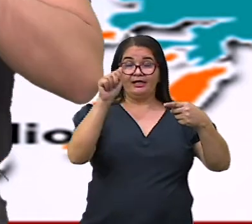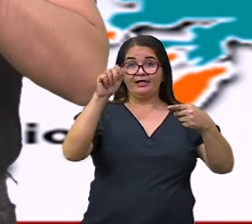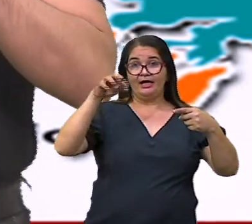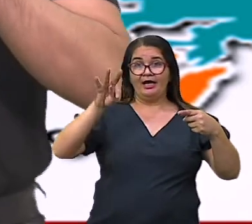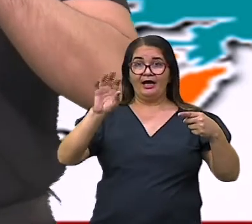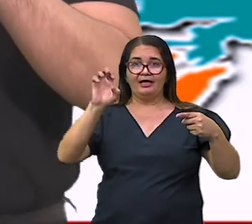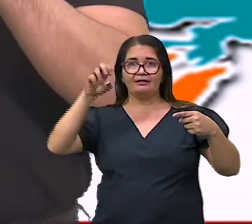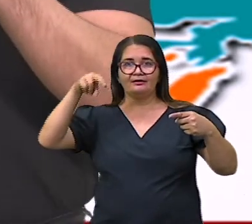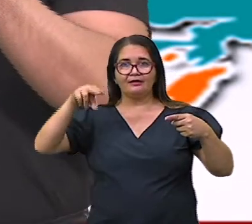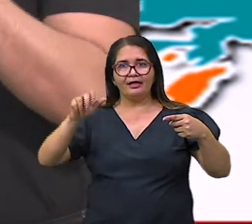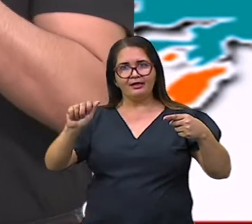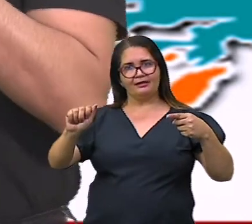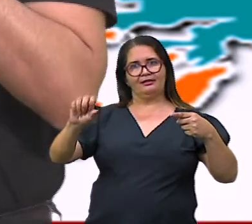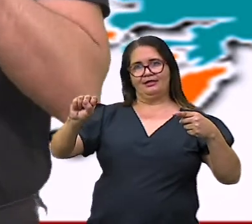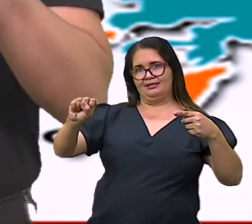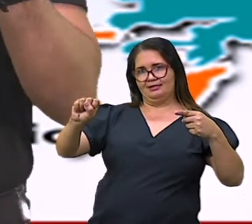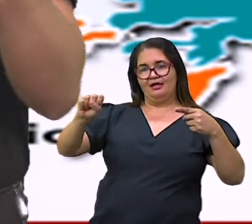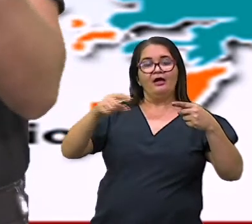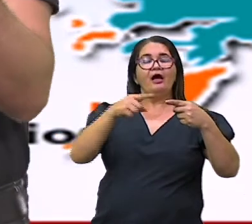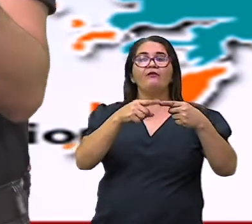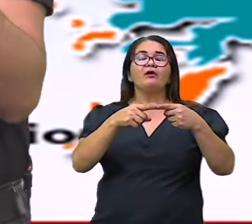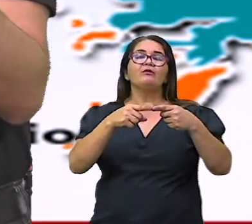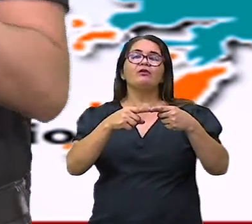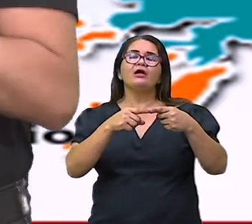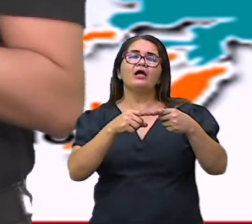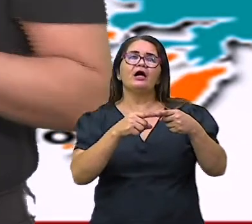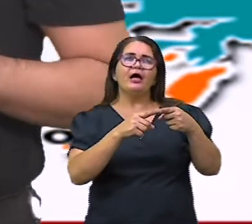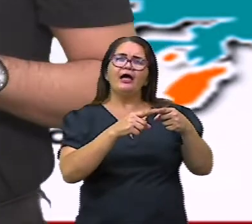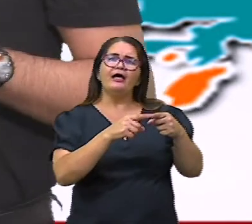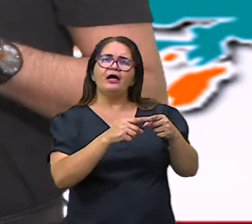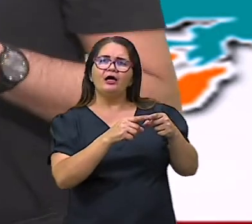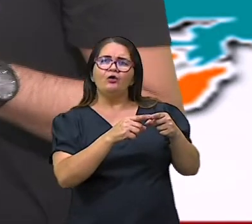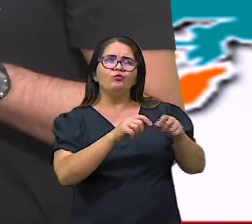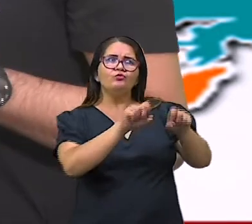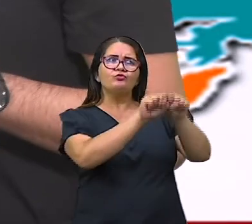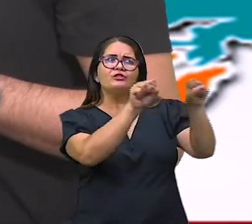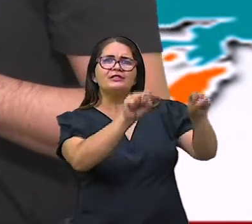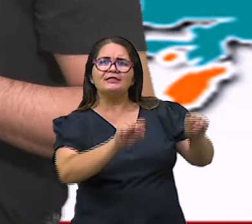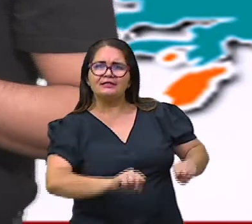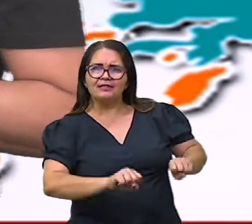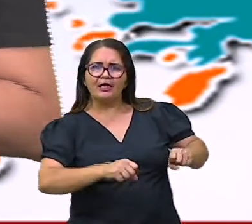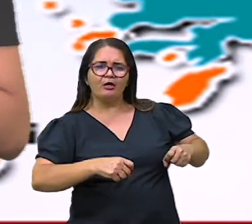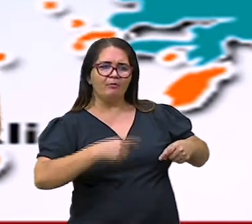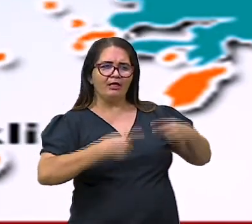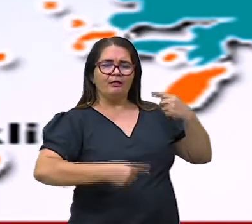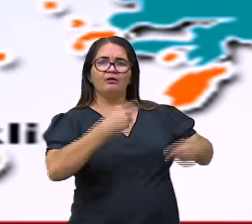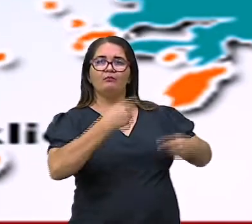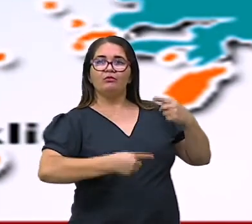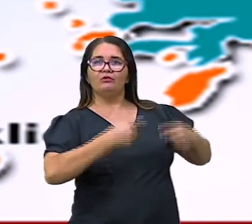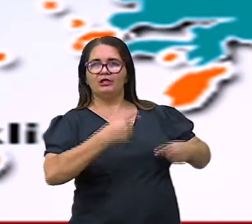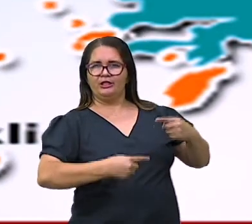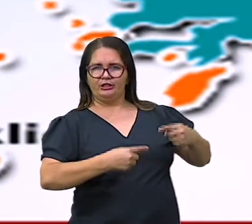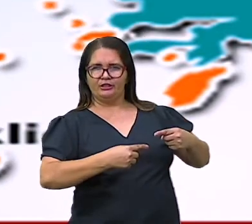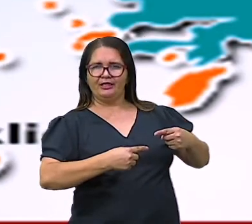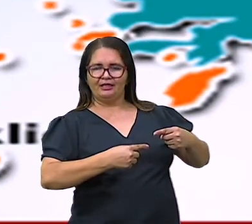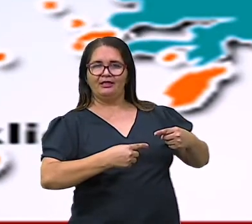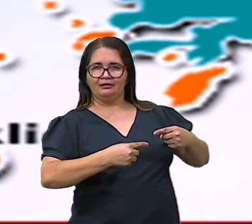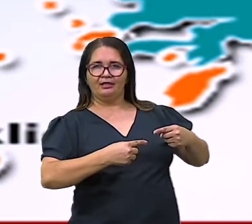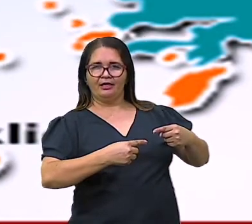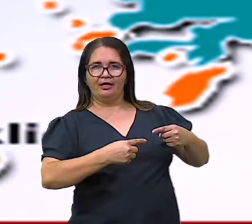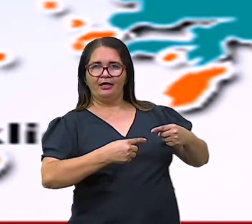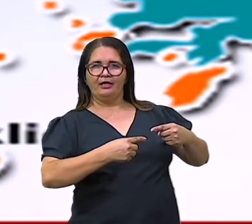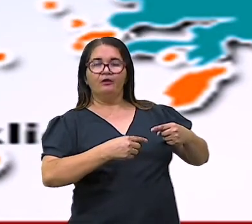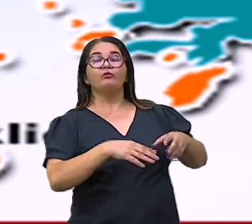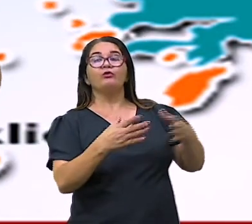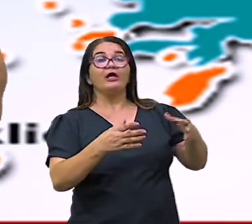Itália e a parte do Mar Negro mais acima da Grécia, né? Entrando ali na Turquia. Entre todas as polis